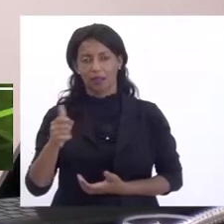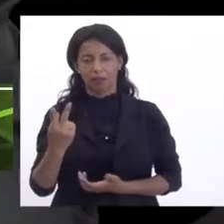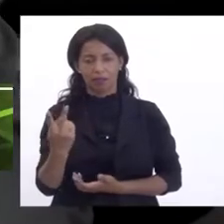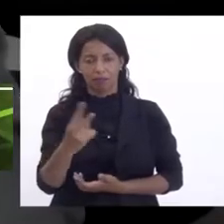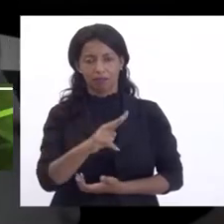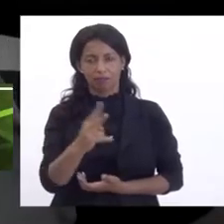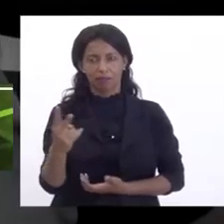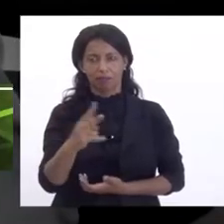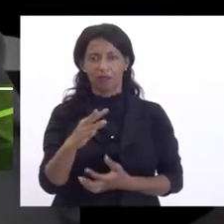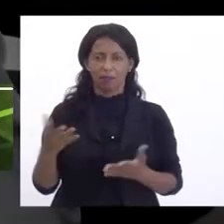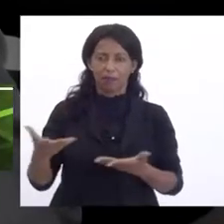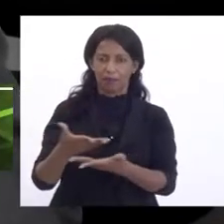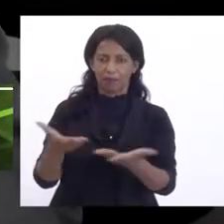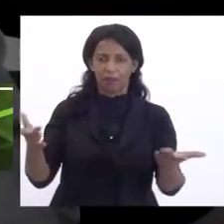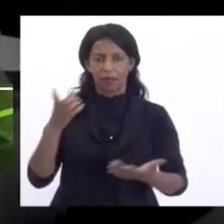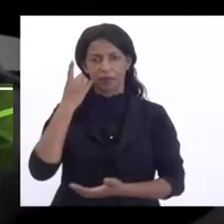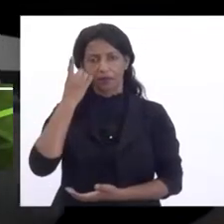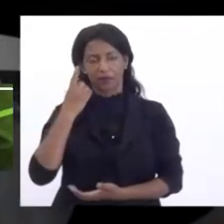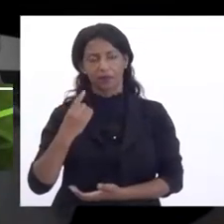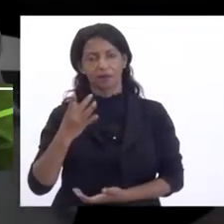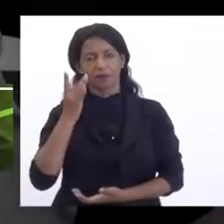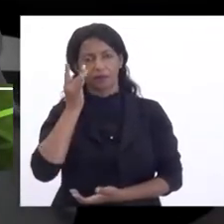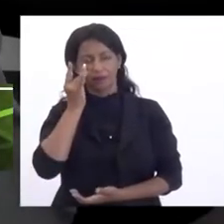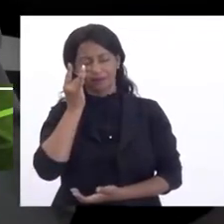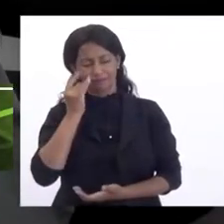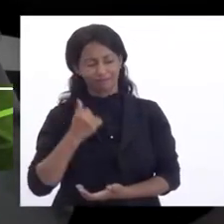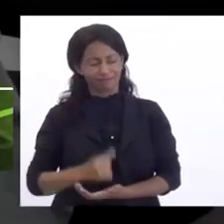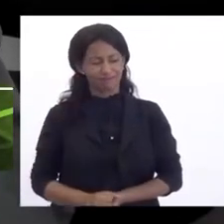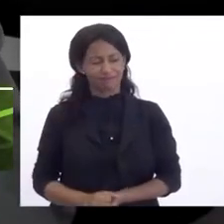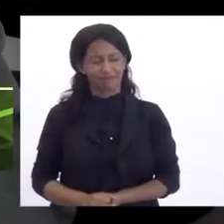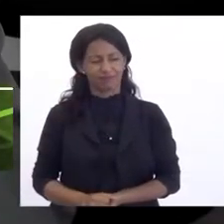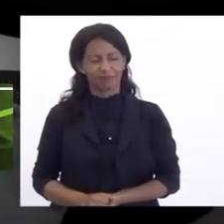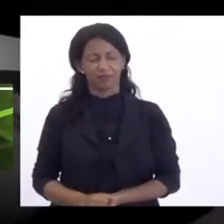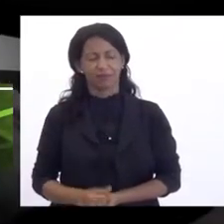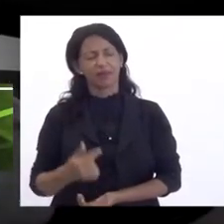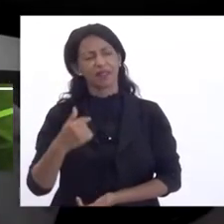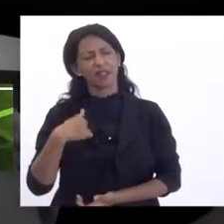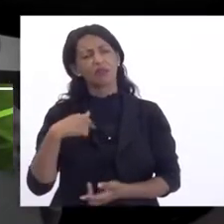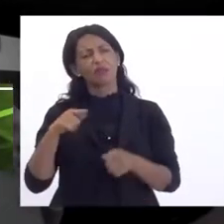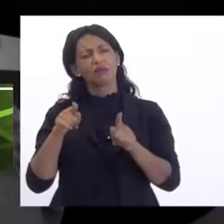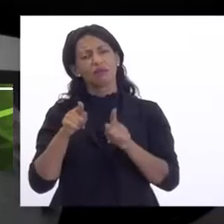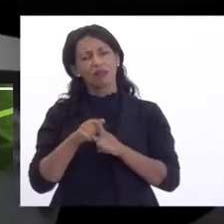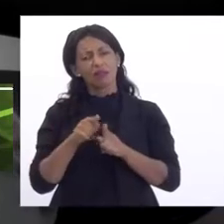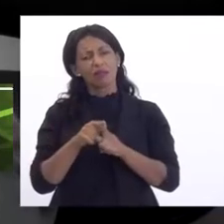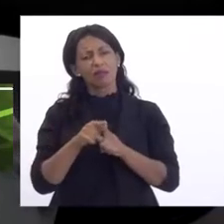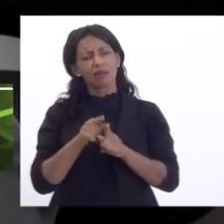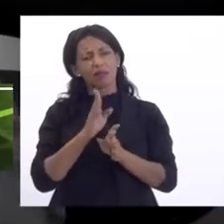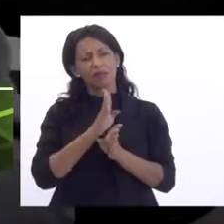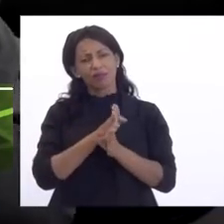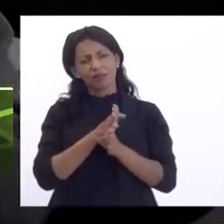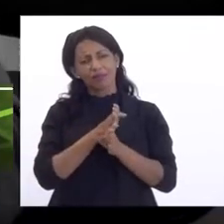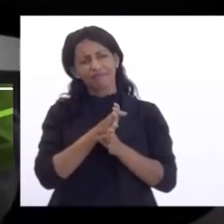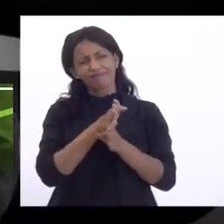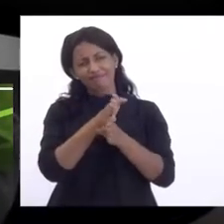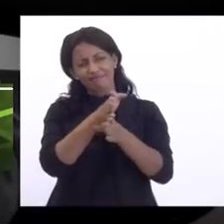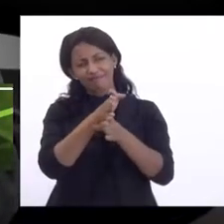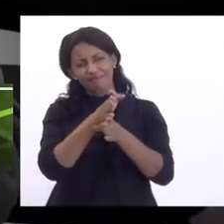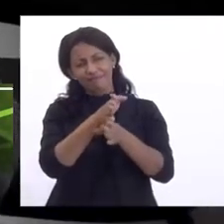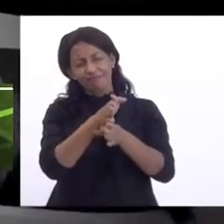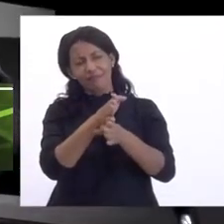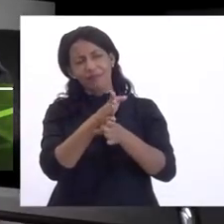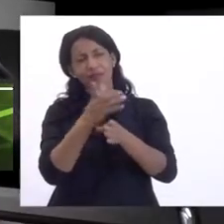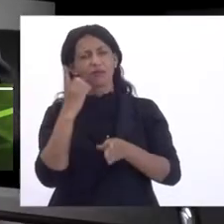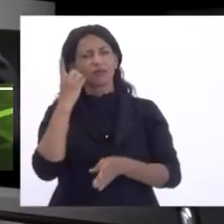deputados e deputadas presentes. Eu também vou na linha abordada pelo deputado Luiz